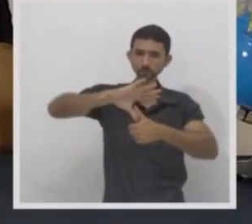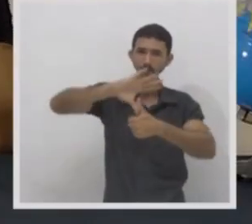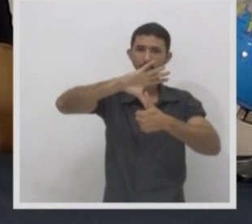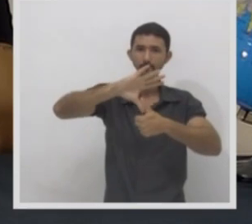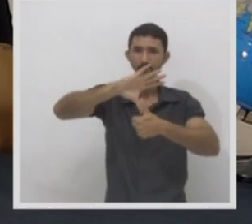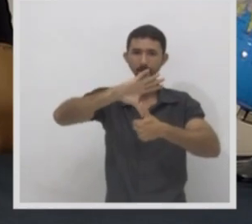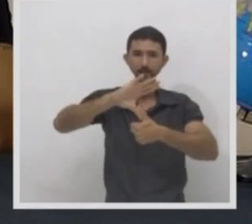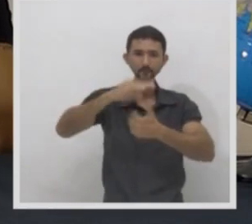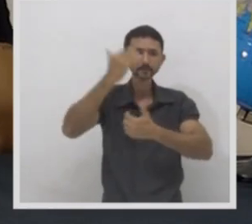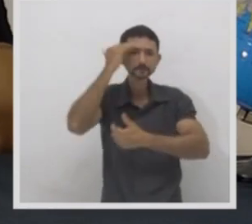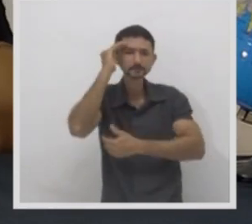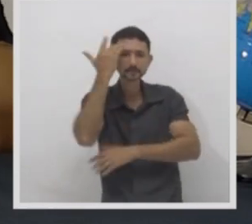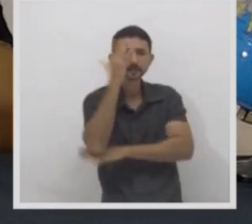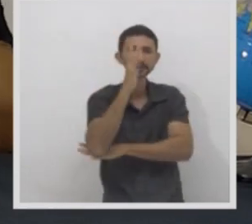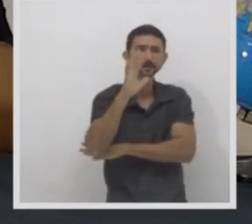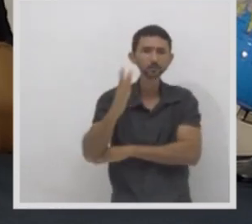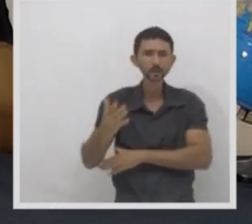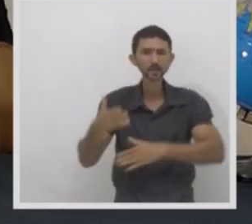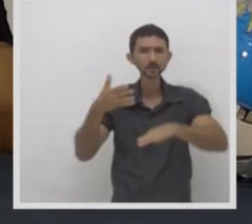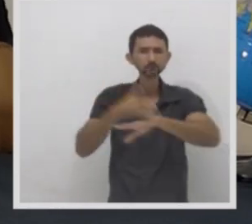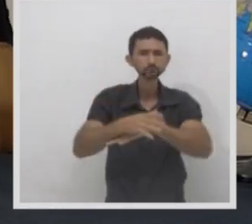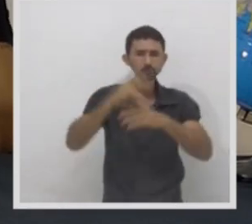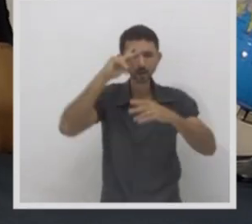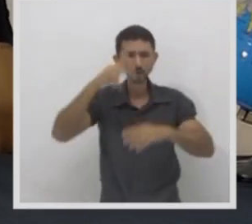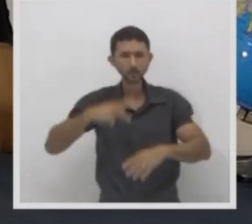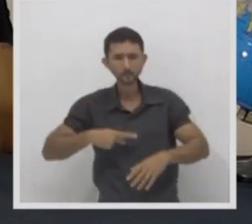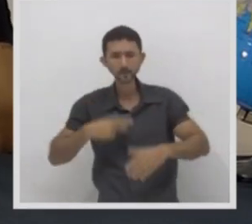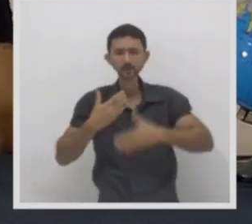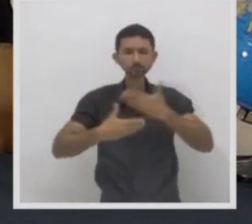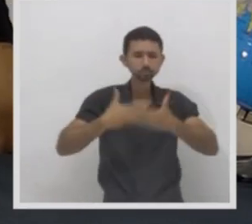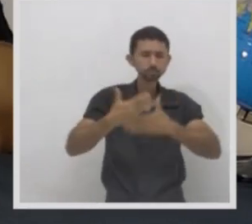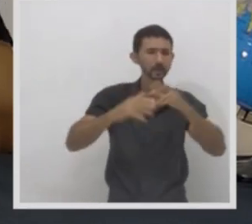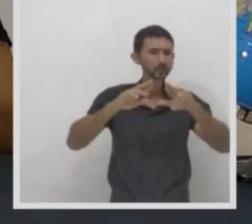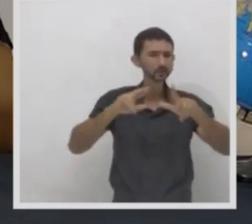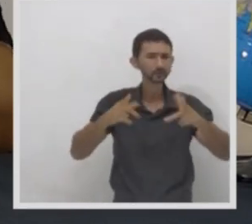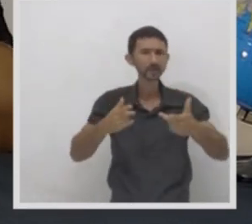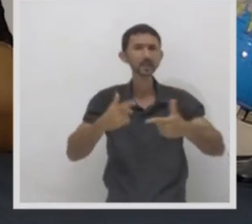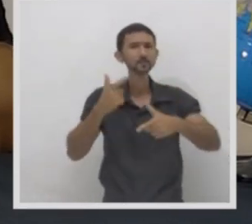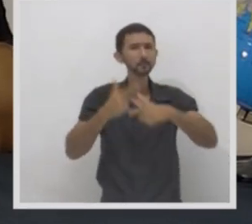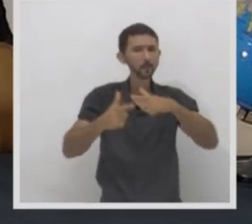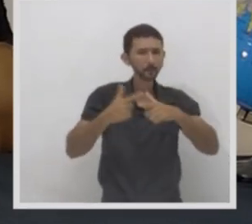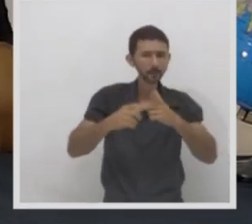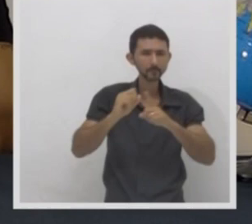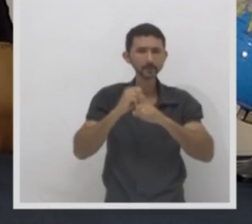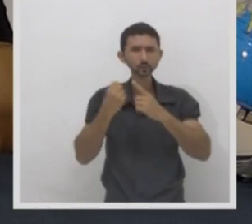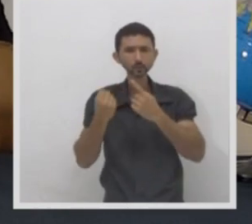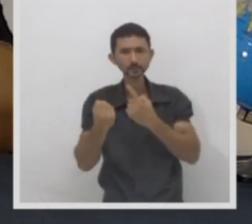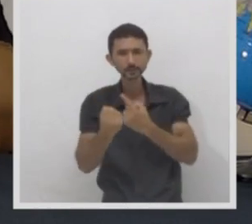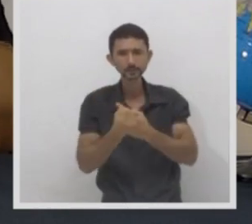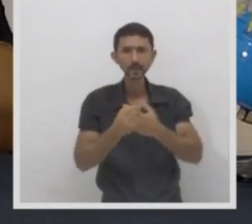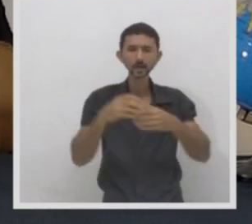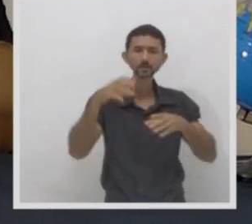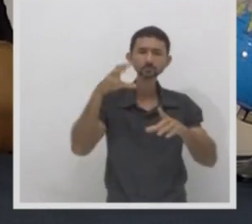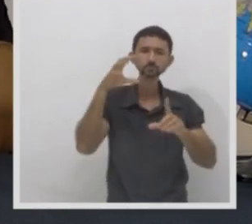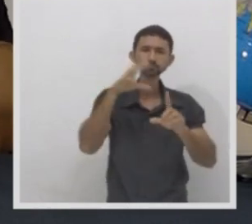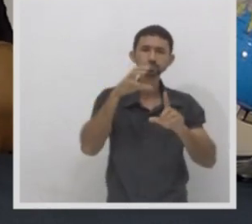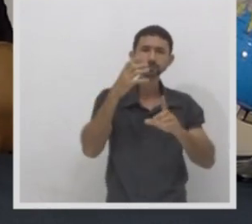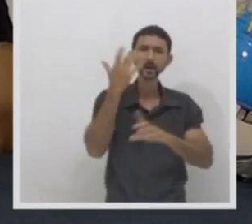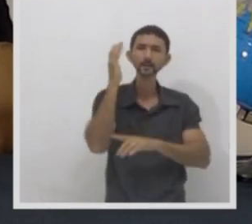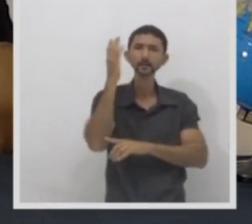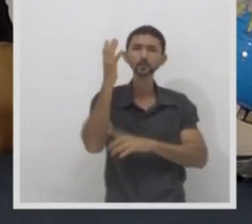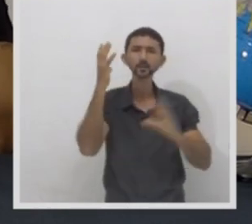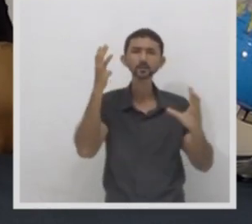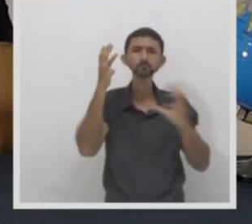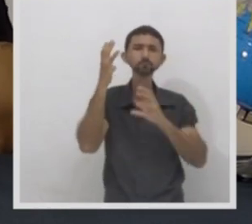natureza diferentes, ações humanas diferentes, e, por conseguinte, impactos da sociedade sobre a natureza de